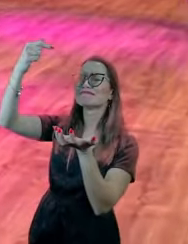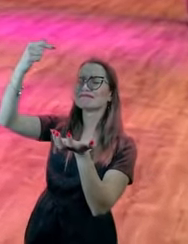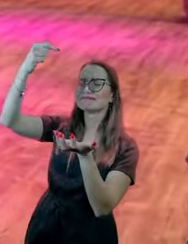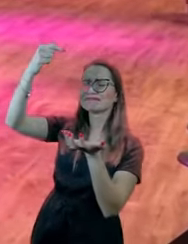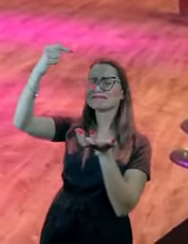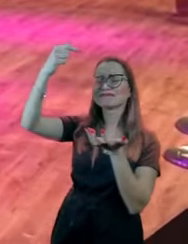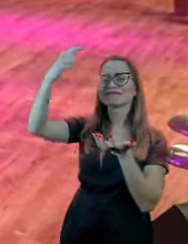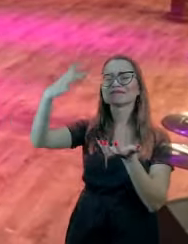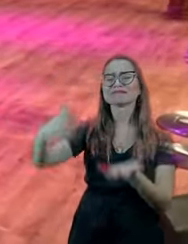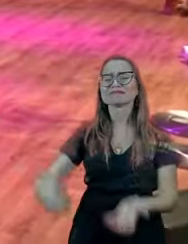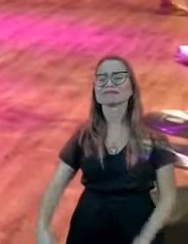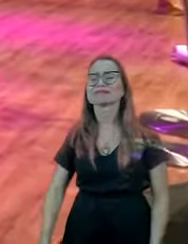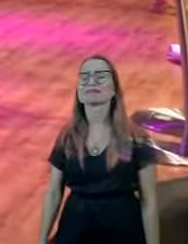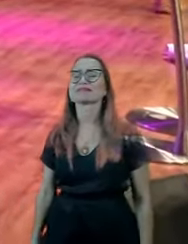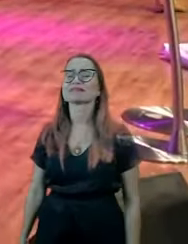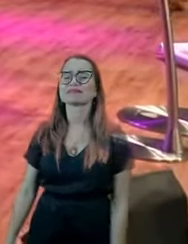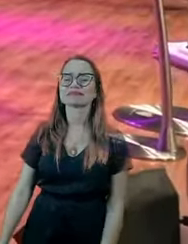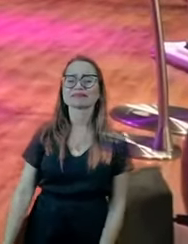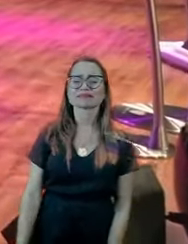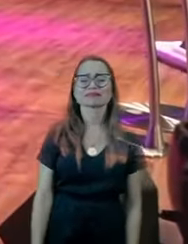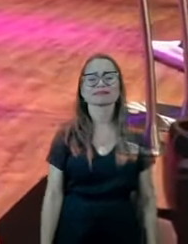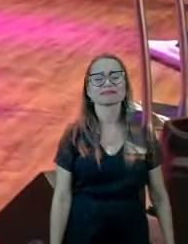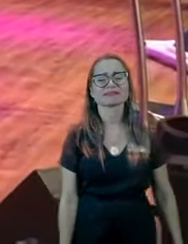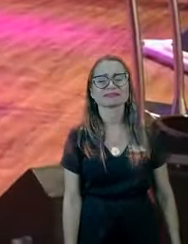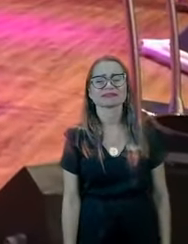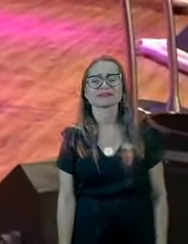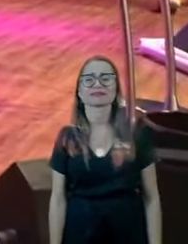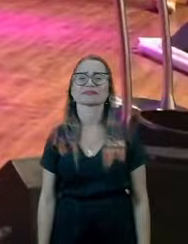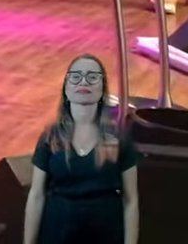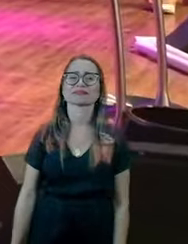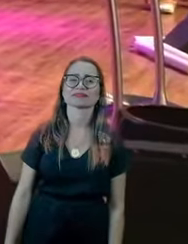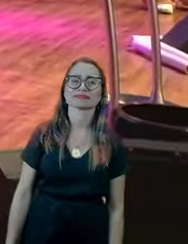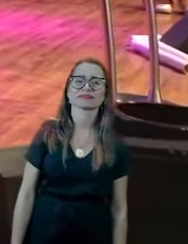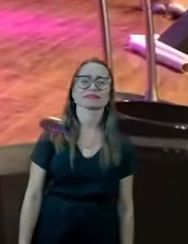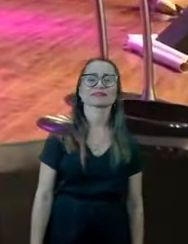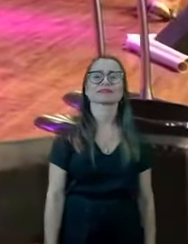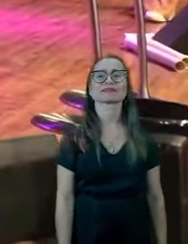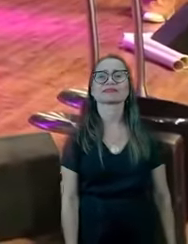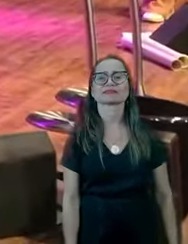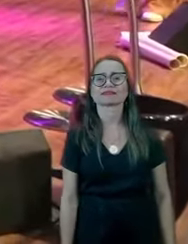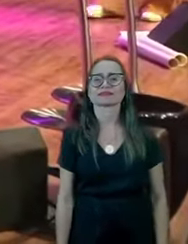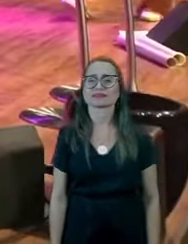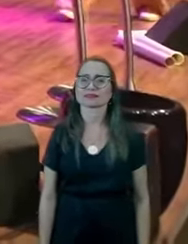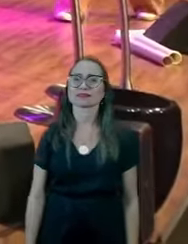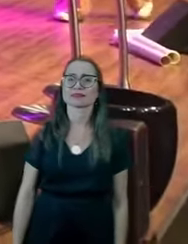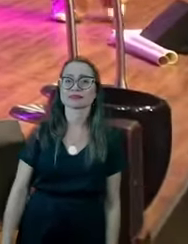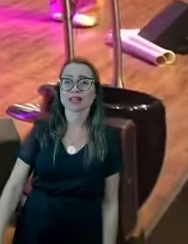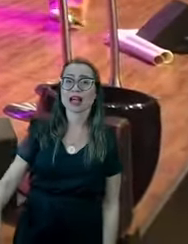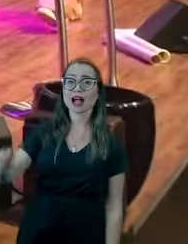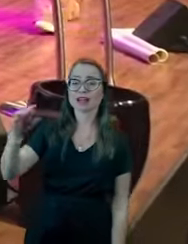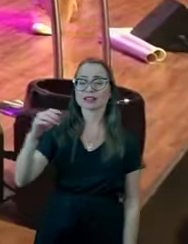Todo vazio do abandono, da dor, sendo trocado pela glória de Deus.